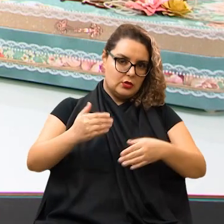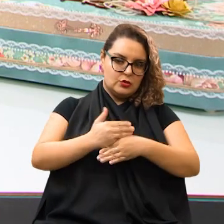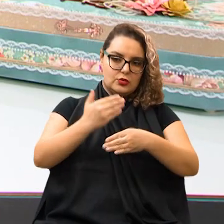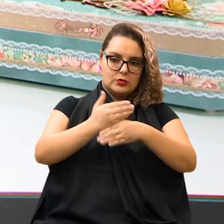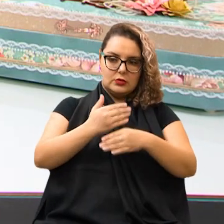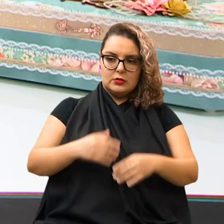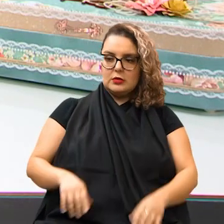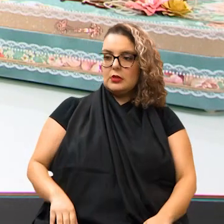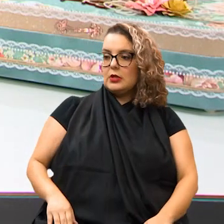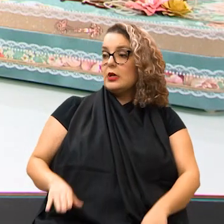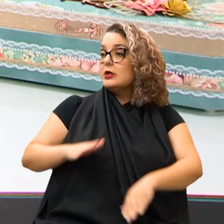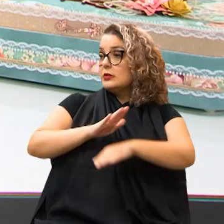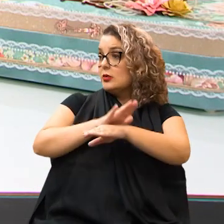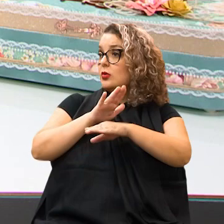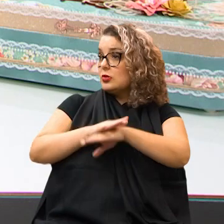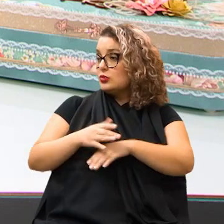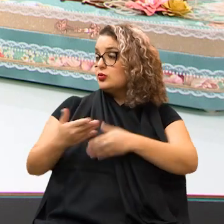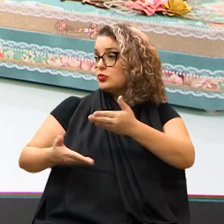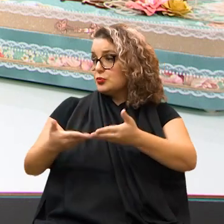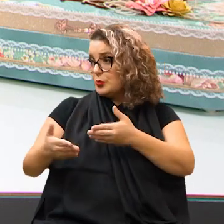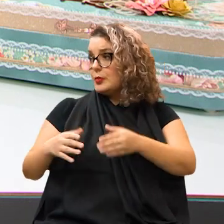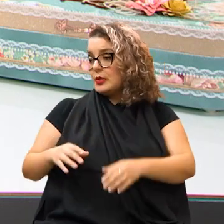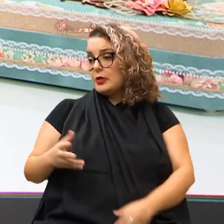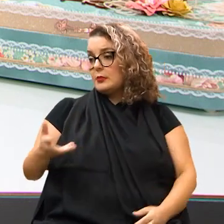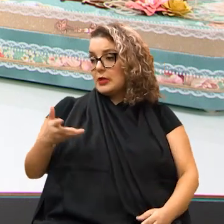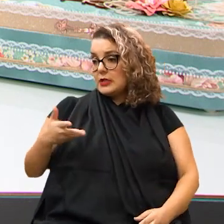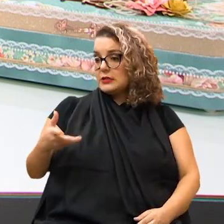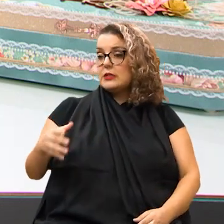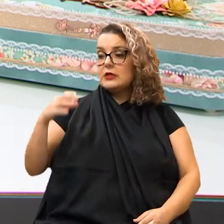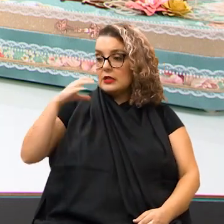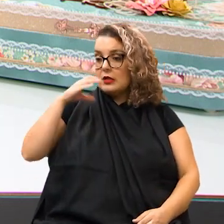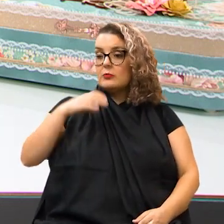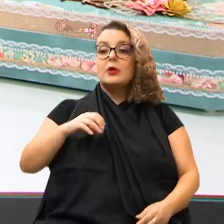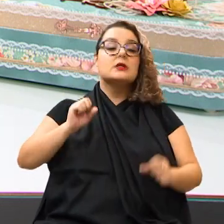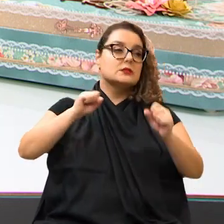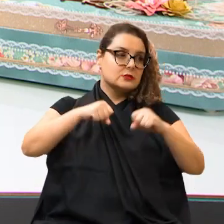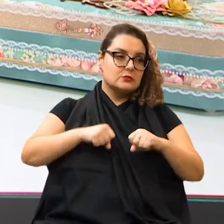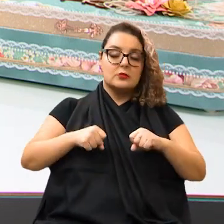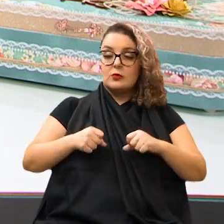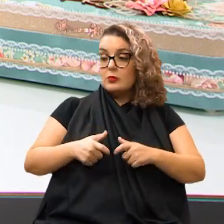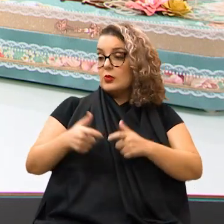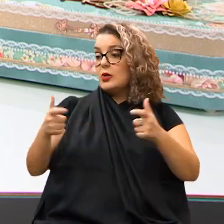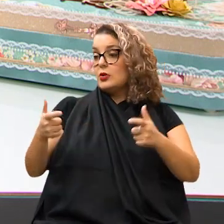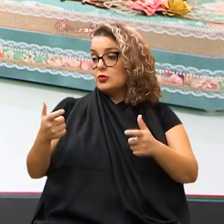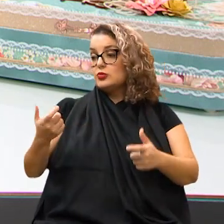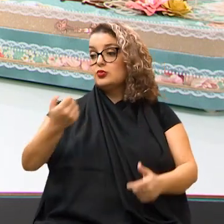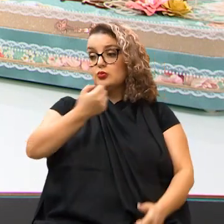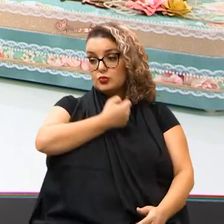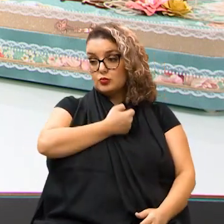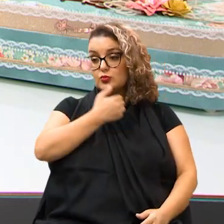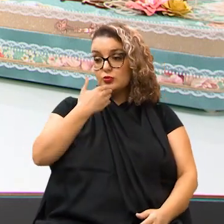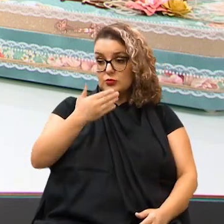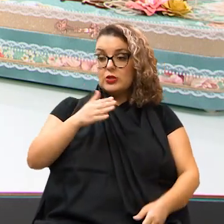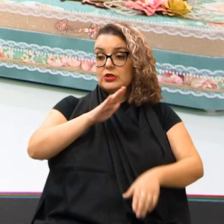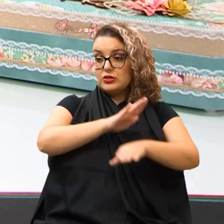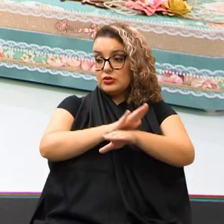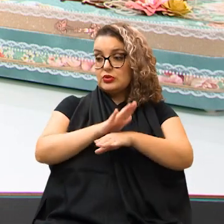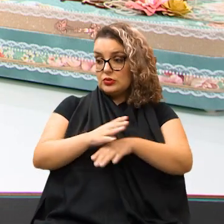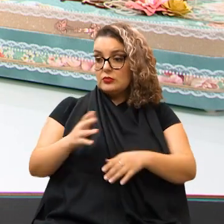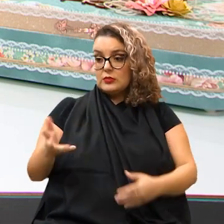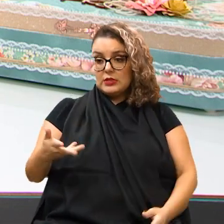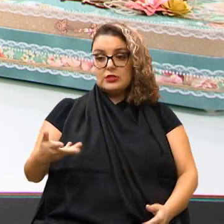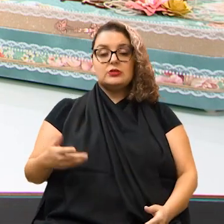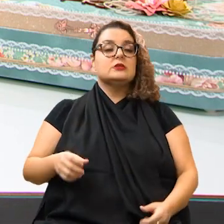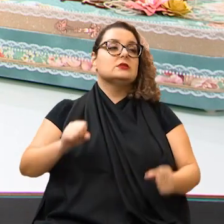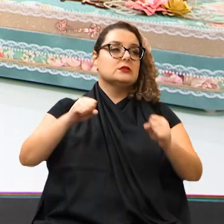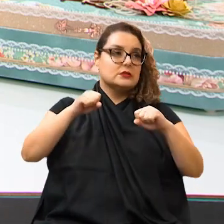de artesanato. Auxilia ali na hora do serviço para poder adiantar, muito, fazer, muito. Por exemplo, pega um grande número de encomendas, já ajuda,